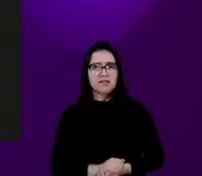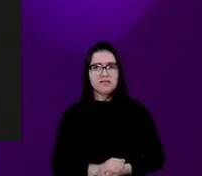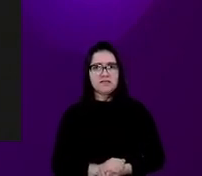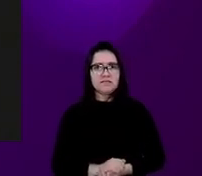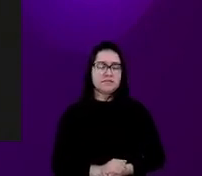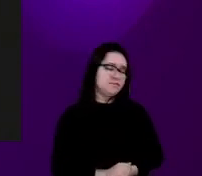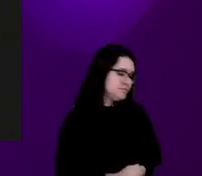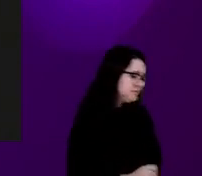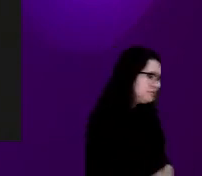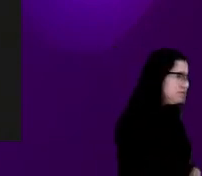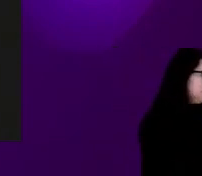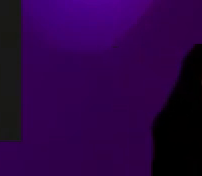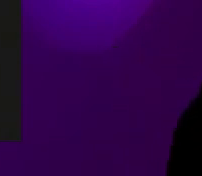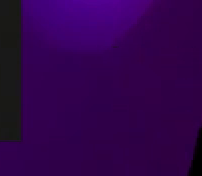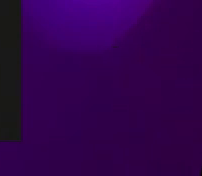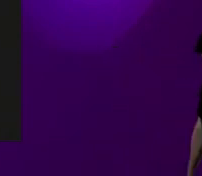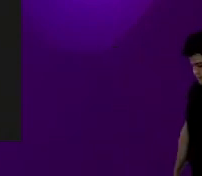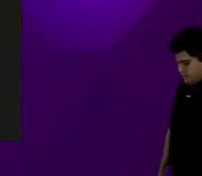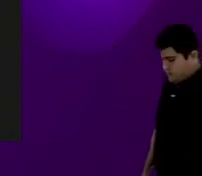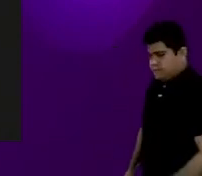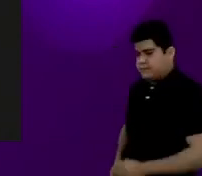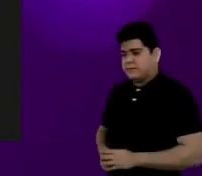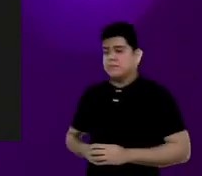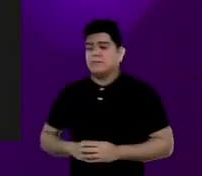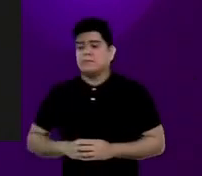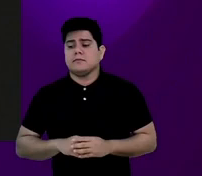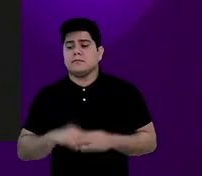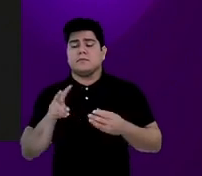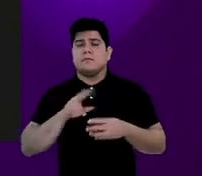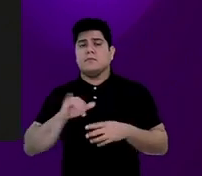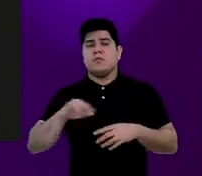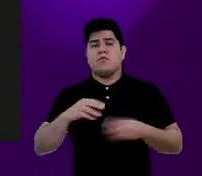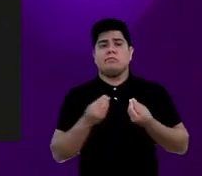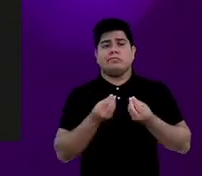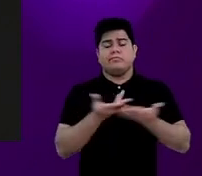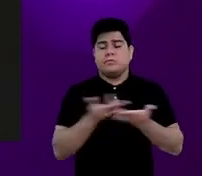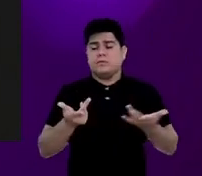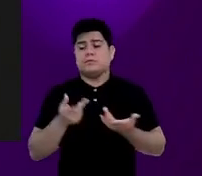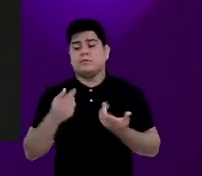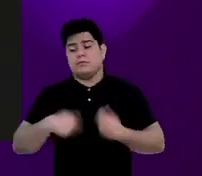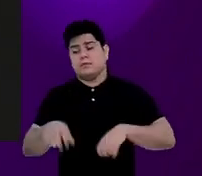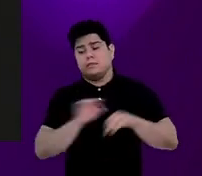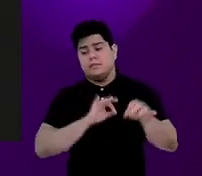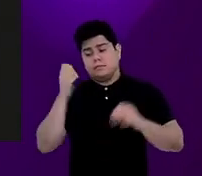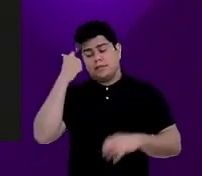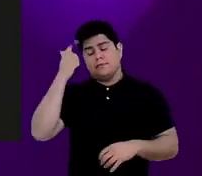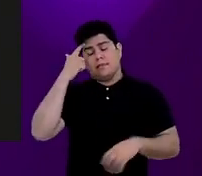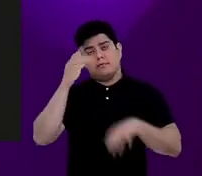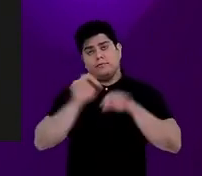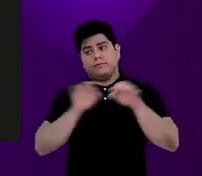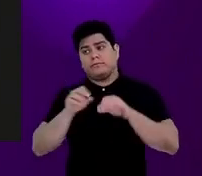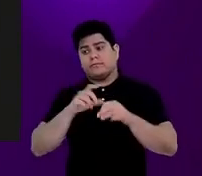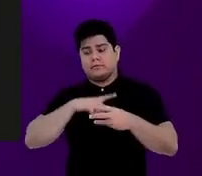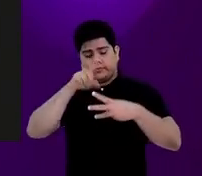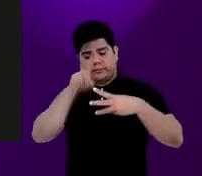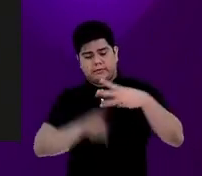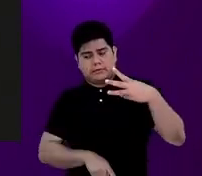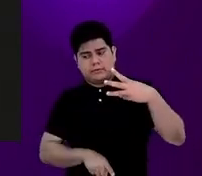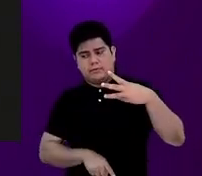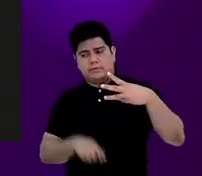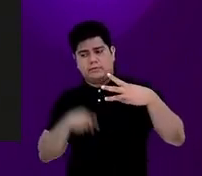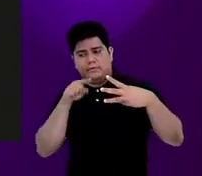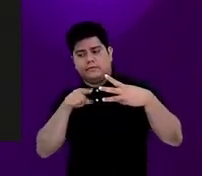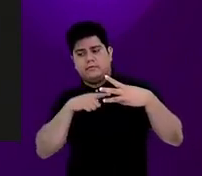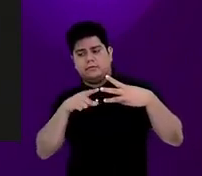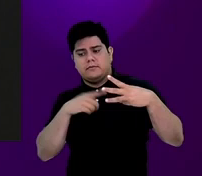dinheiro e não vai oferecer muita coisa. Então, eu acho que isso a gente tem que arrumar na cabeça. Quando a gente tem essas três coisas na cabeça e